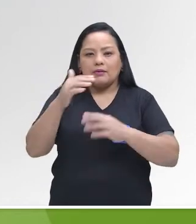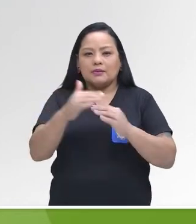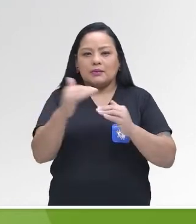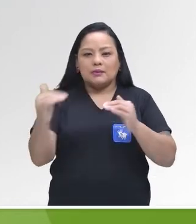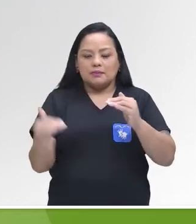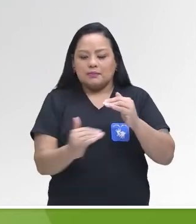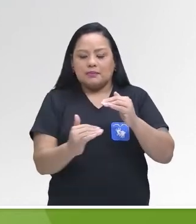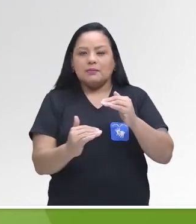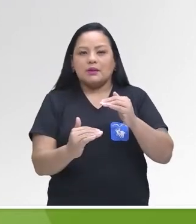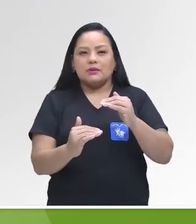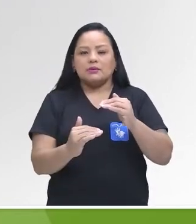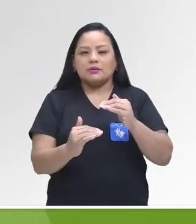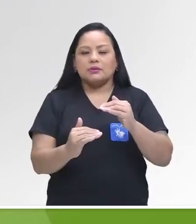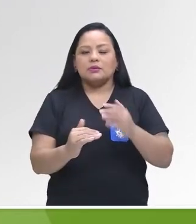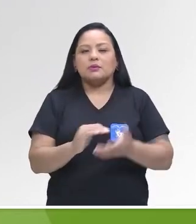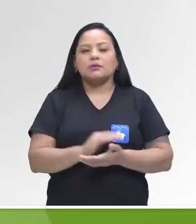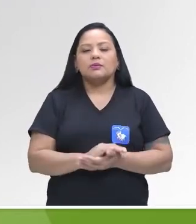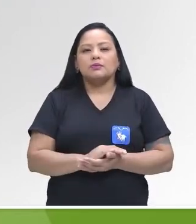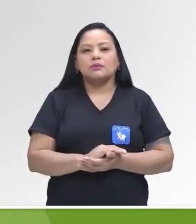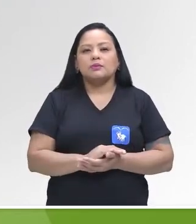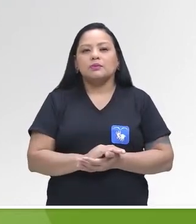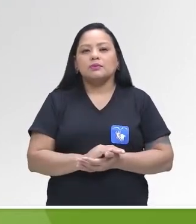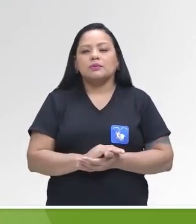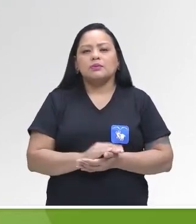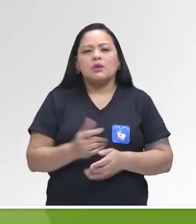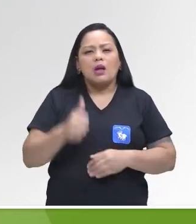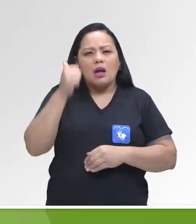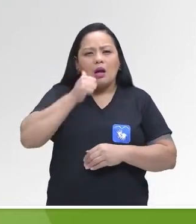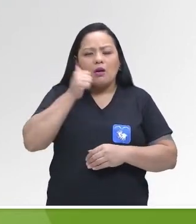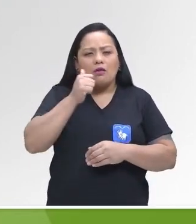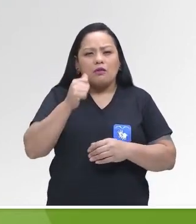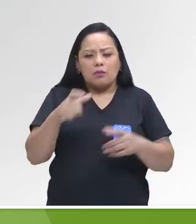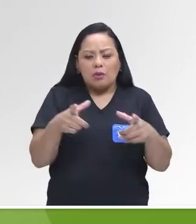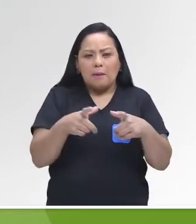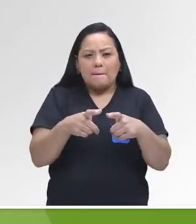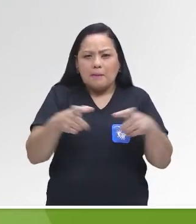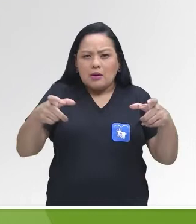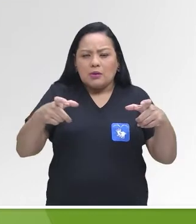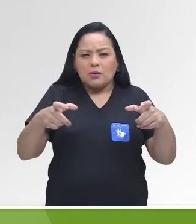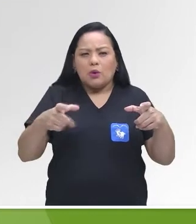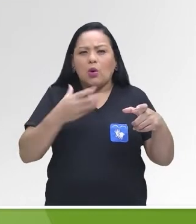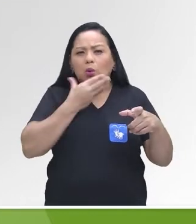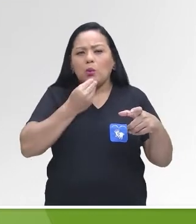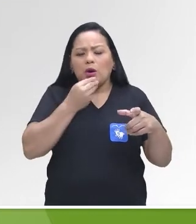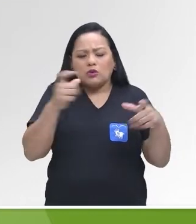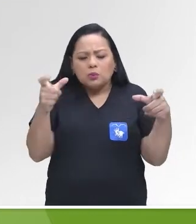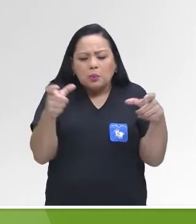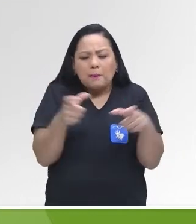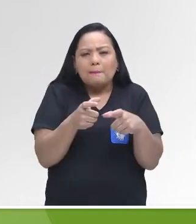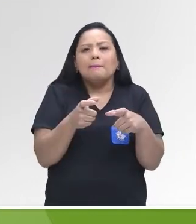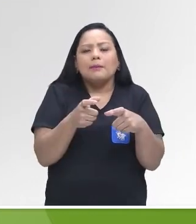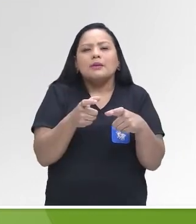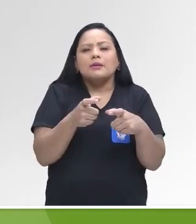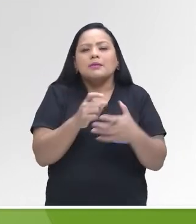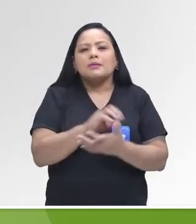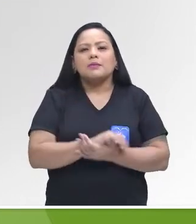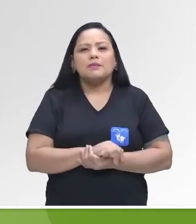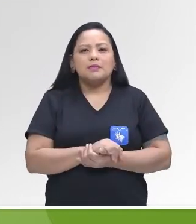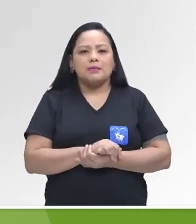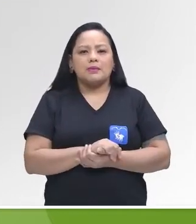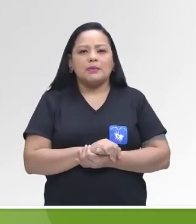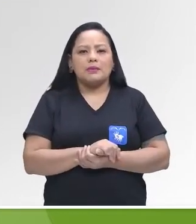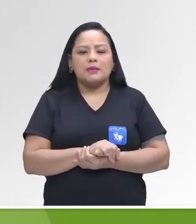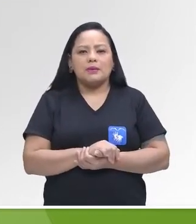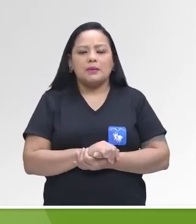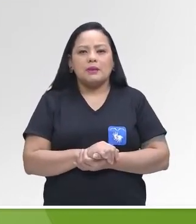Geralmente, a fêmea possui um tamanho maior do que o macho, tá? e aí o macho fica por